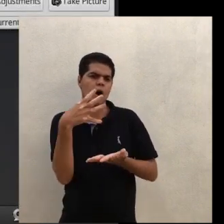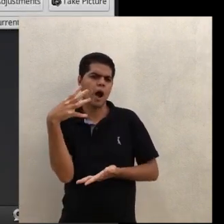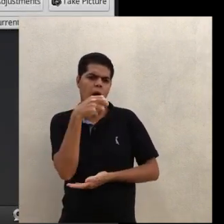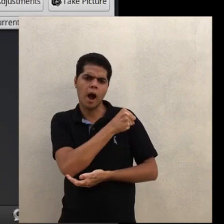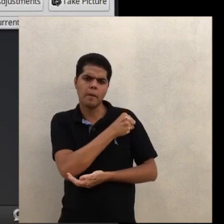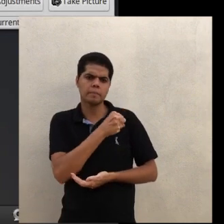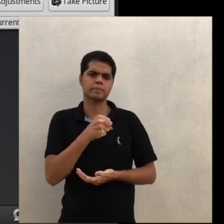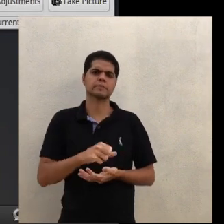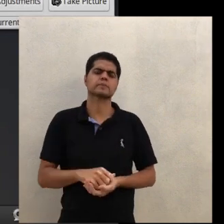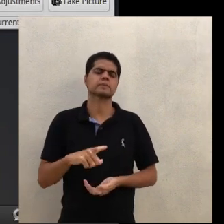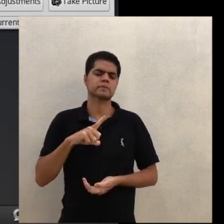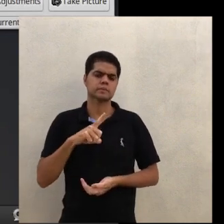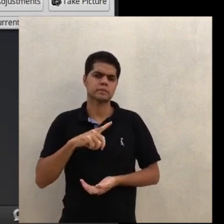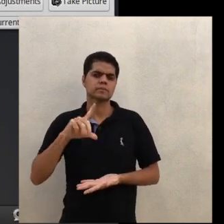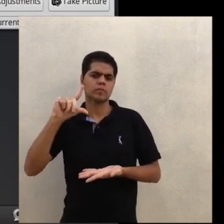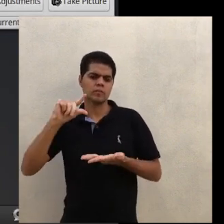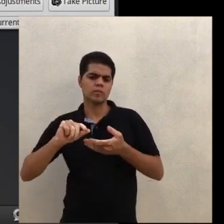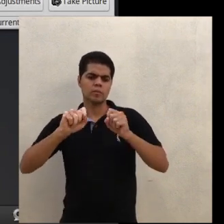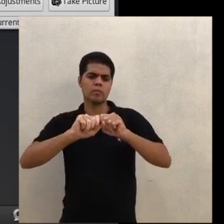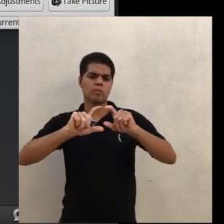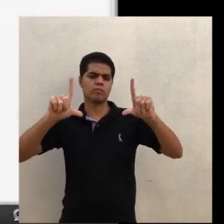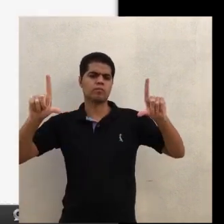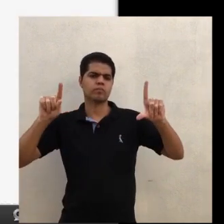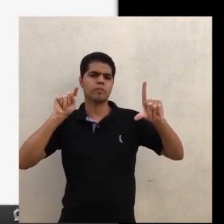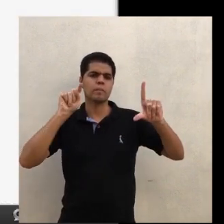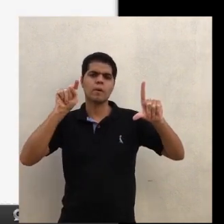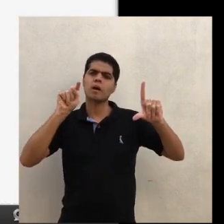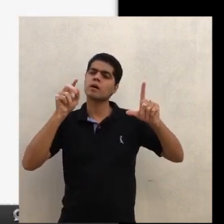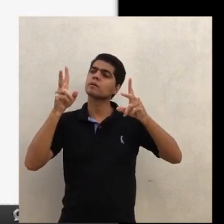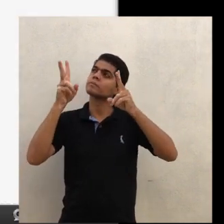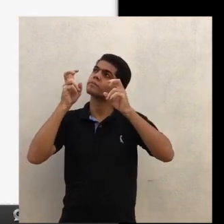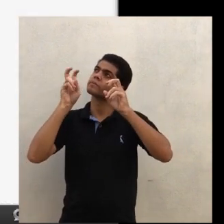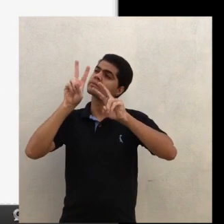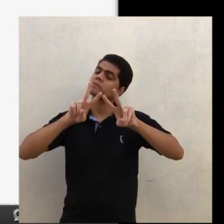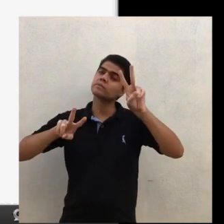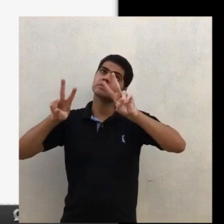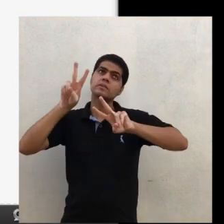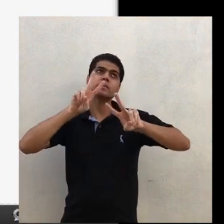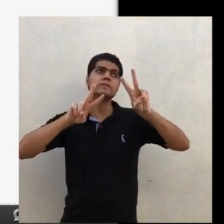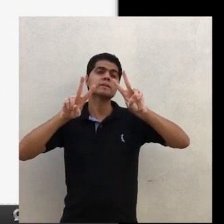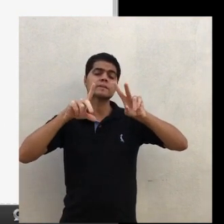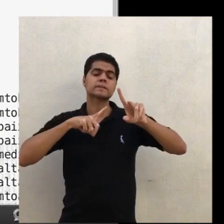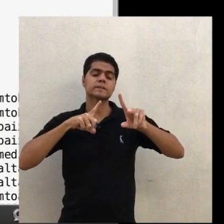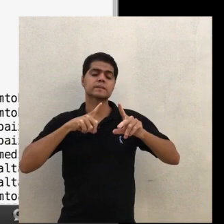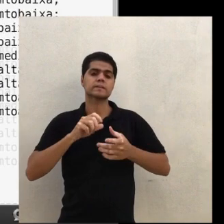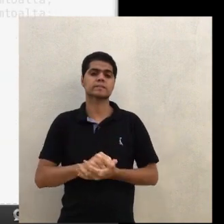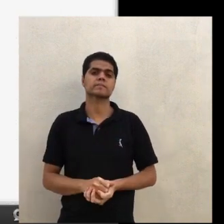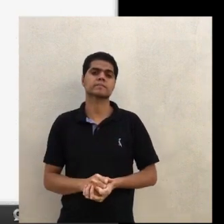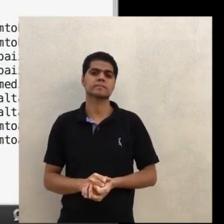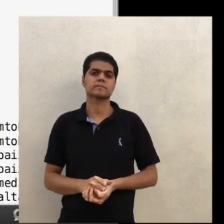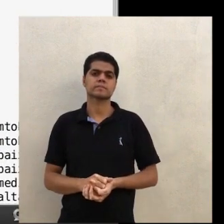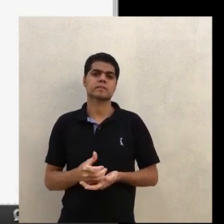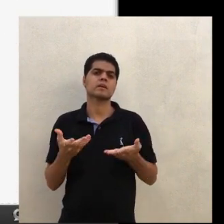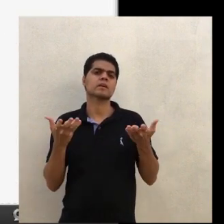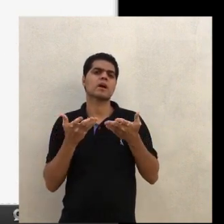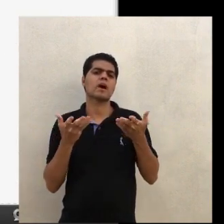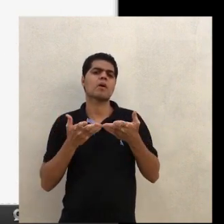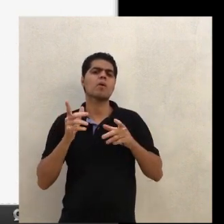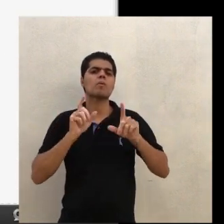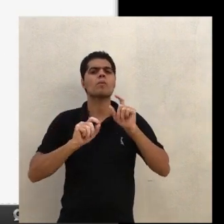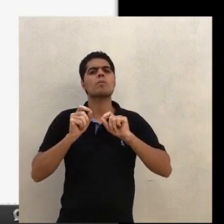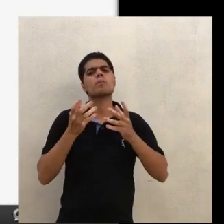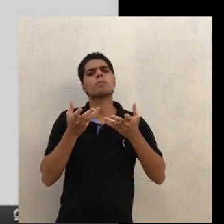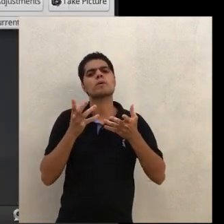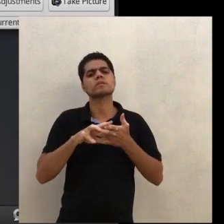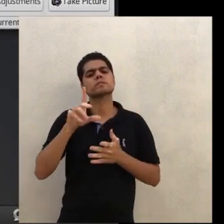tá? A única coisa que eu tenho que fazer agora é pegar o meu software e esse arquivo aqui e colocar os dois na mesma